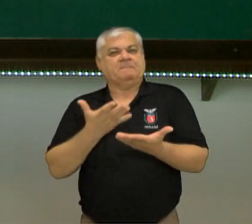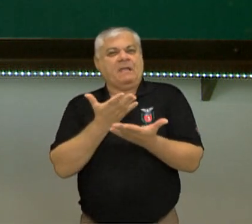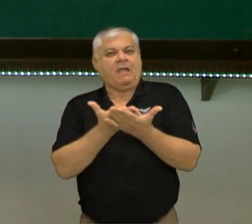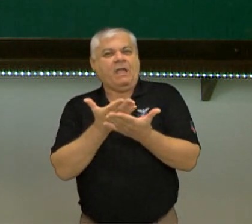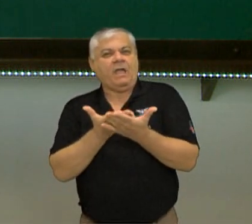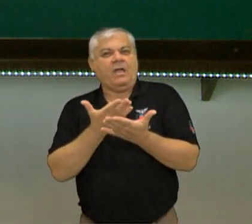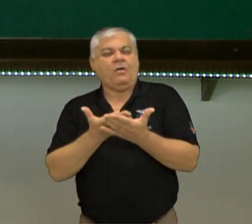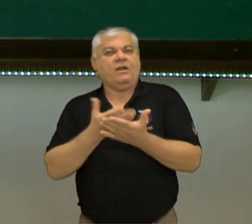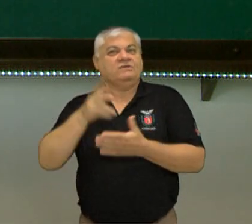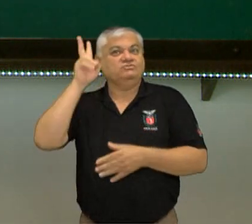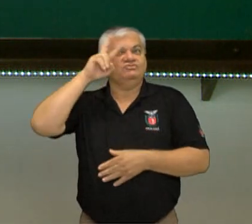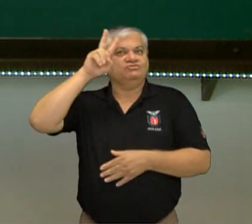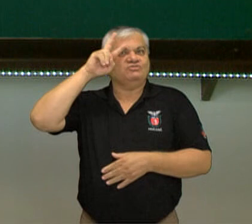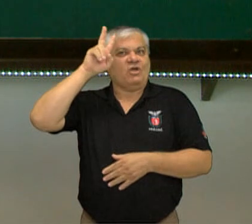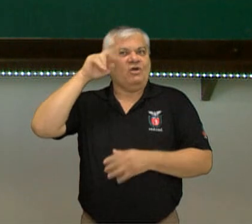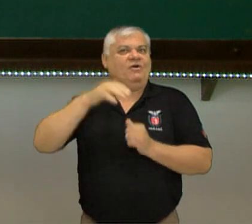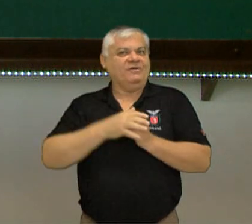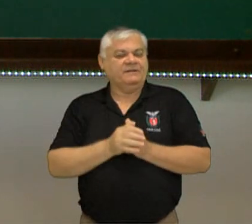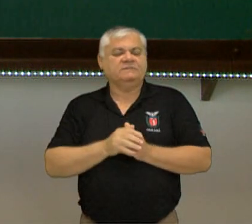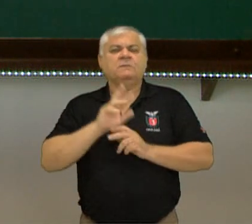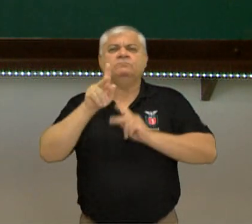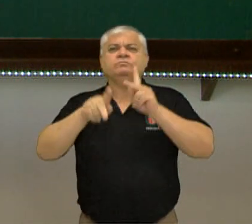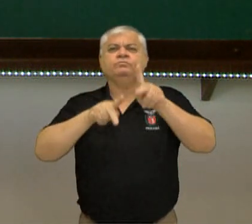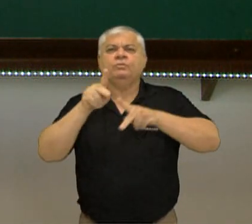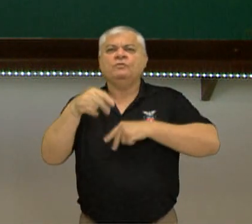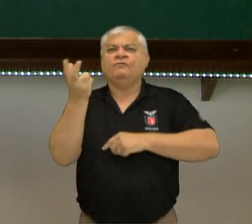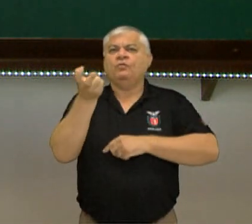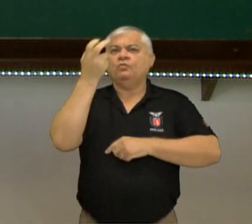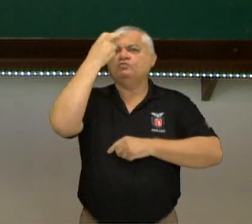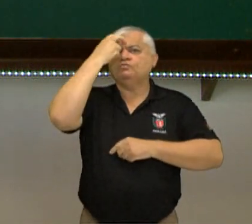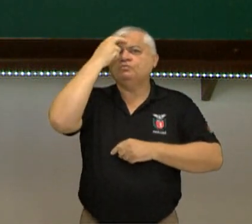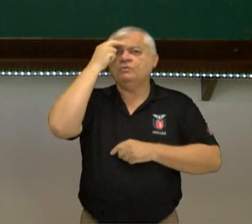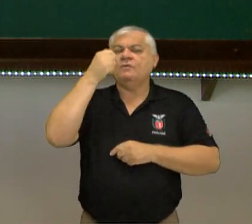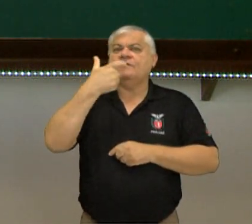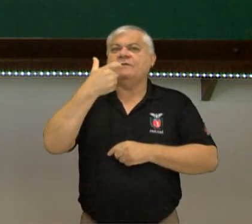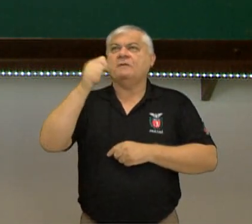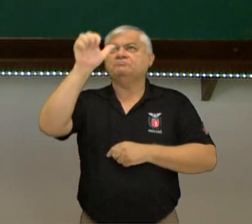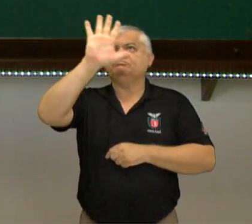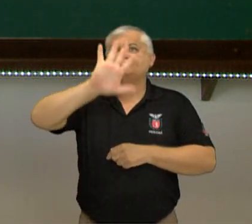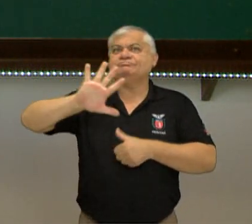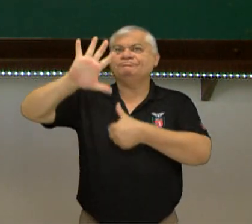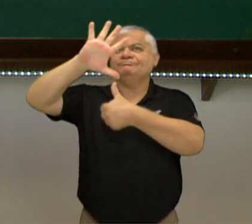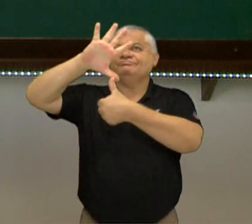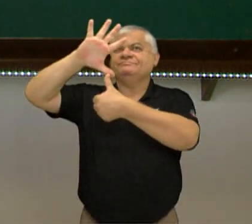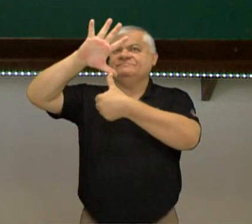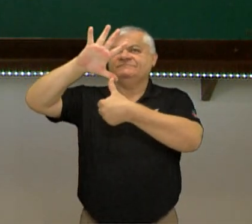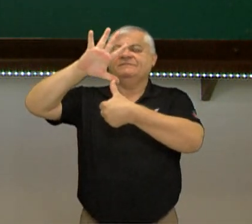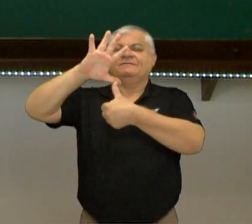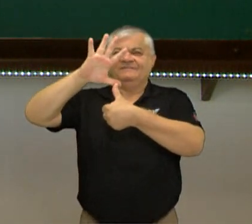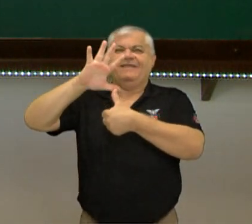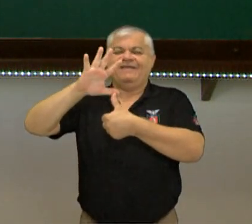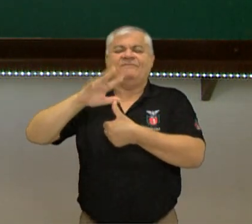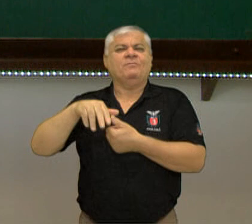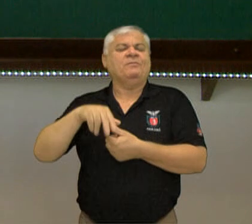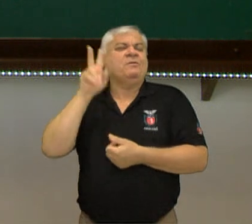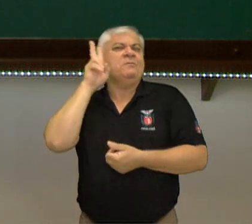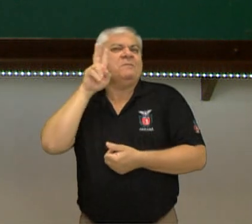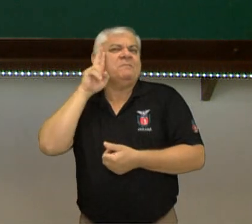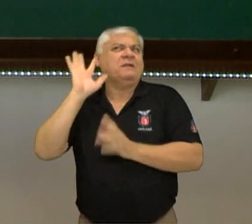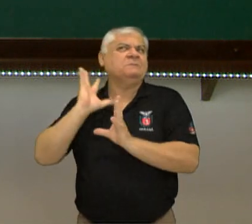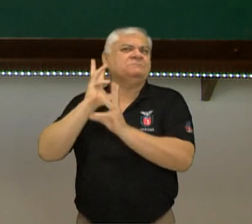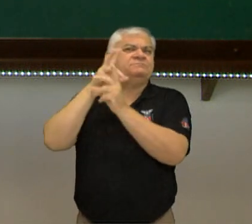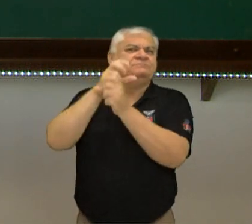aula de História sobre povos e culturas americanas. Vamos retomar aí um pouco desse assunto